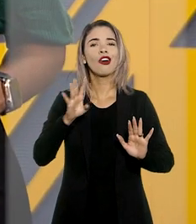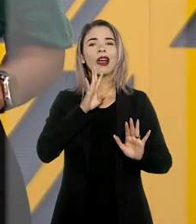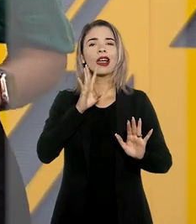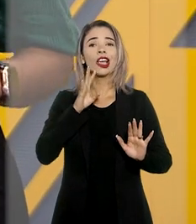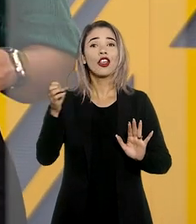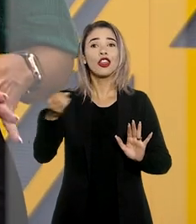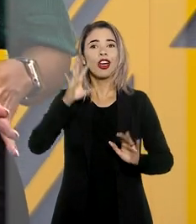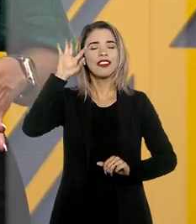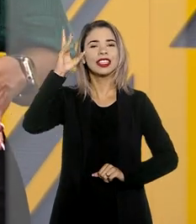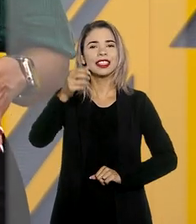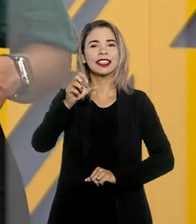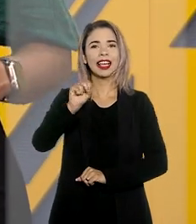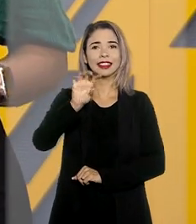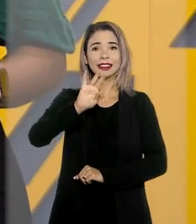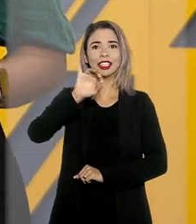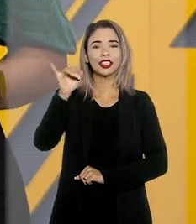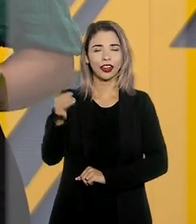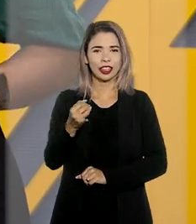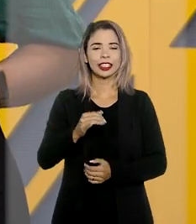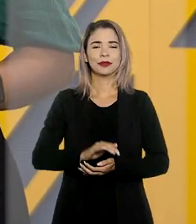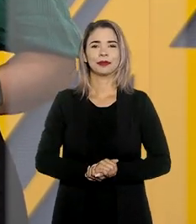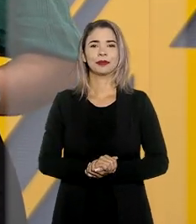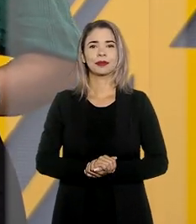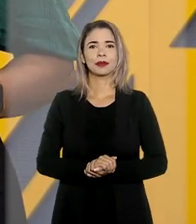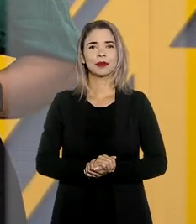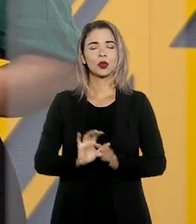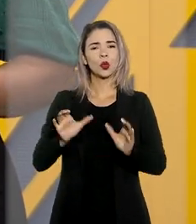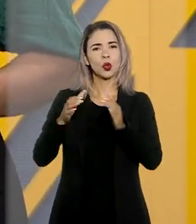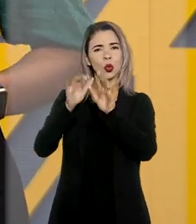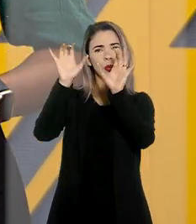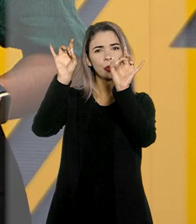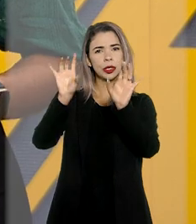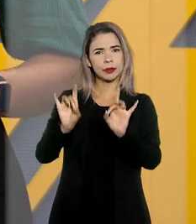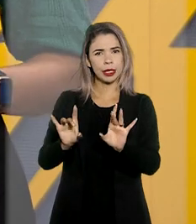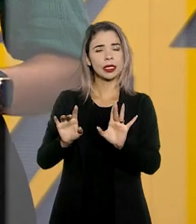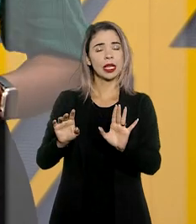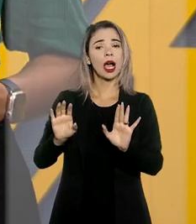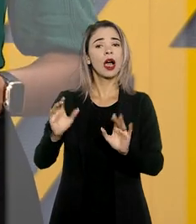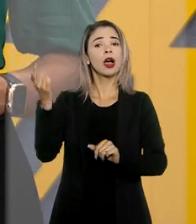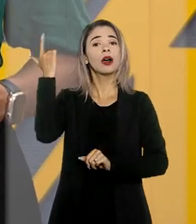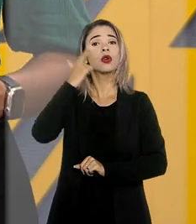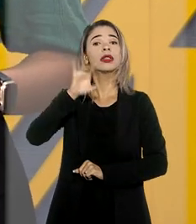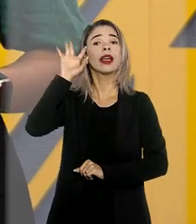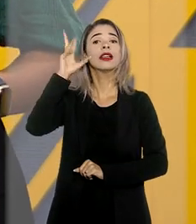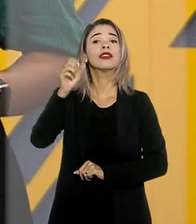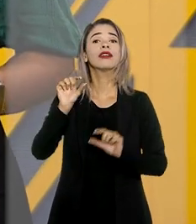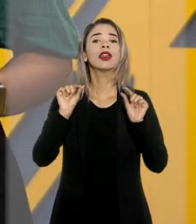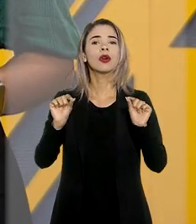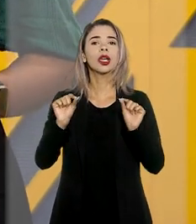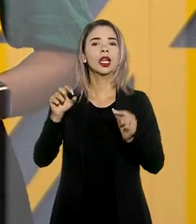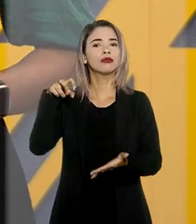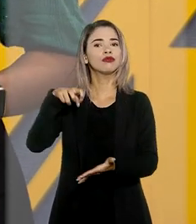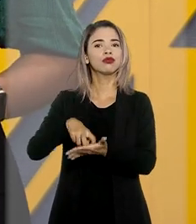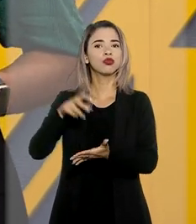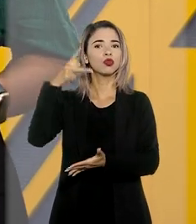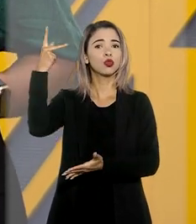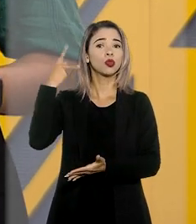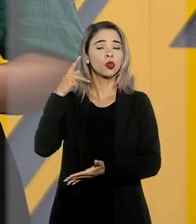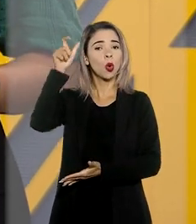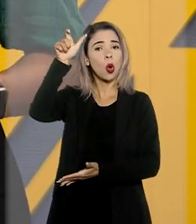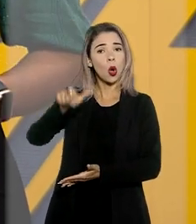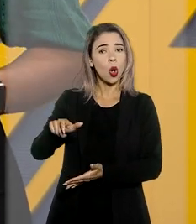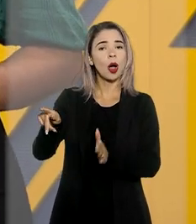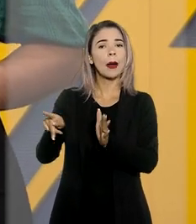Olá, conheça algumas das recentes decisões do STJ. A Corte Especial do Superior Tribunal de Justiça